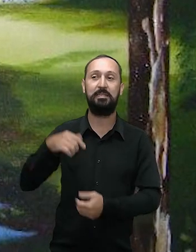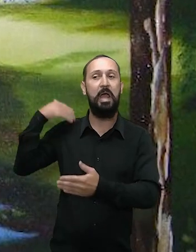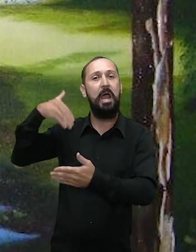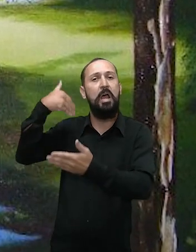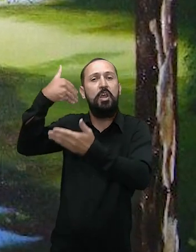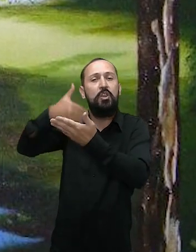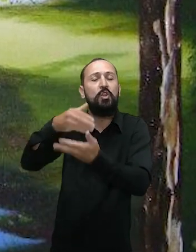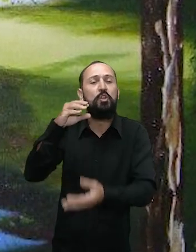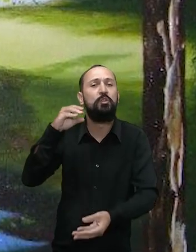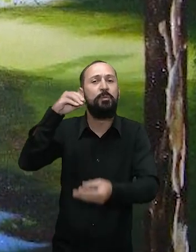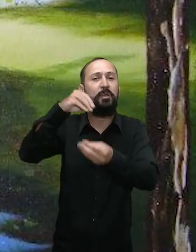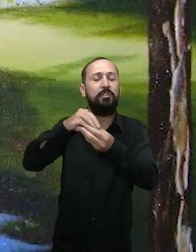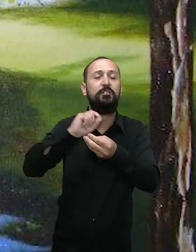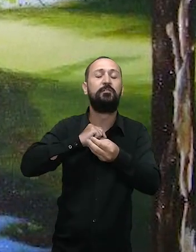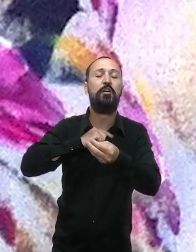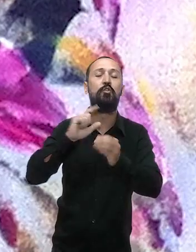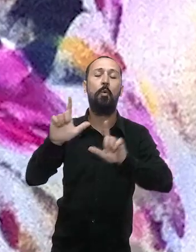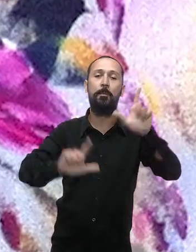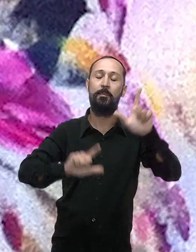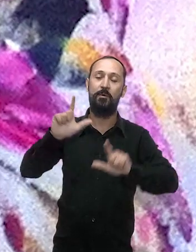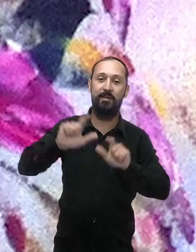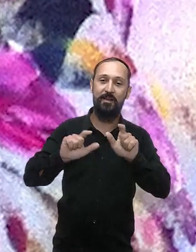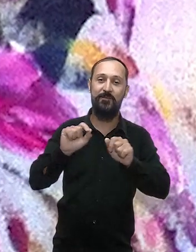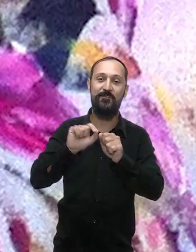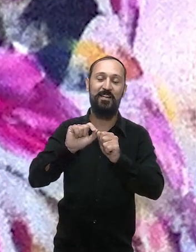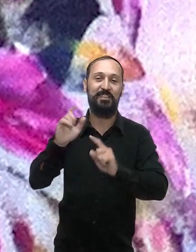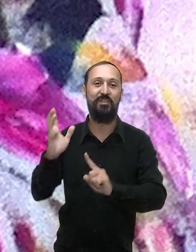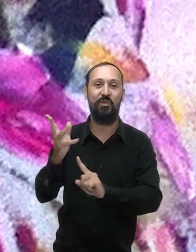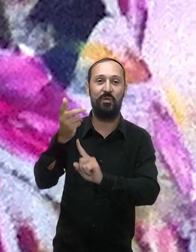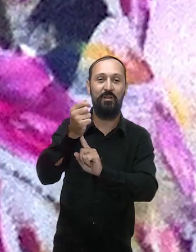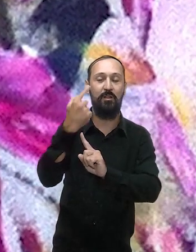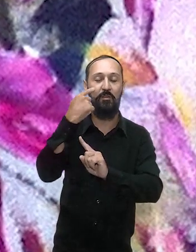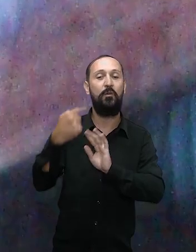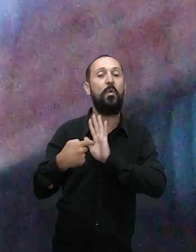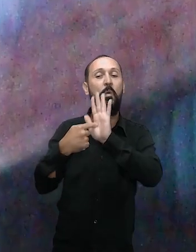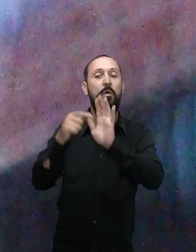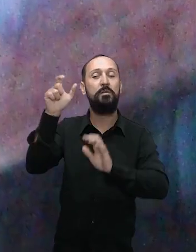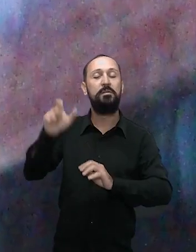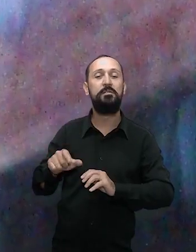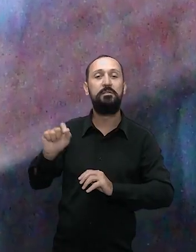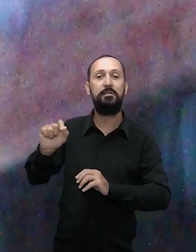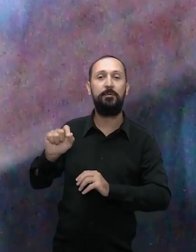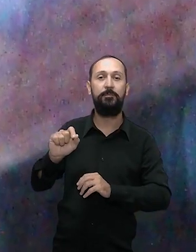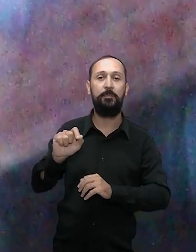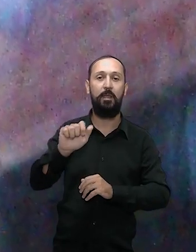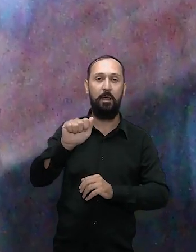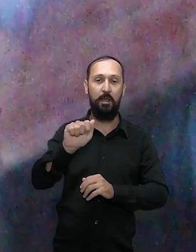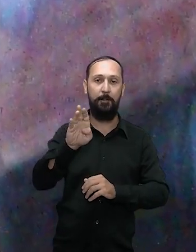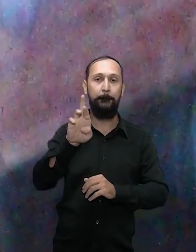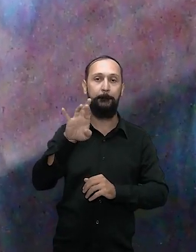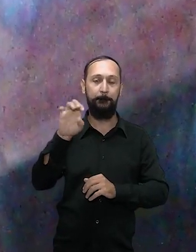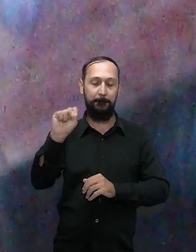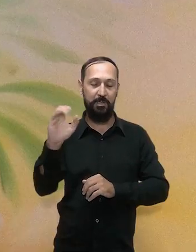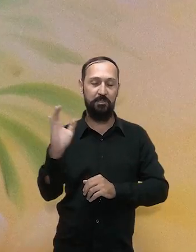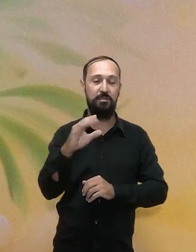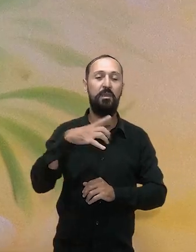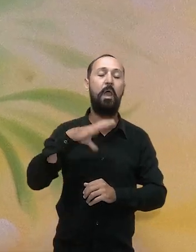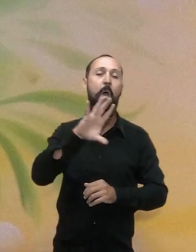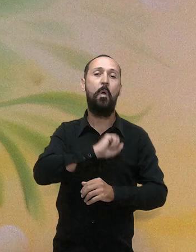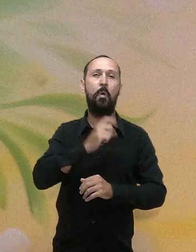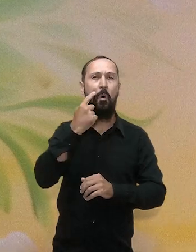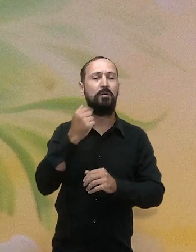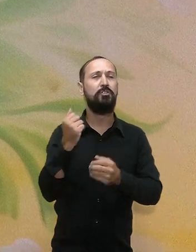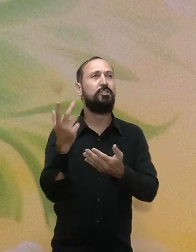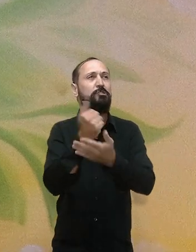A retrospectiva do Fazendo Arte está de volta e agora você vai conhecer o trabalho do artista visual Apris Gomes, que gosta